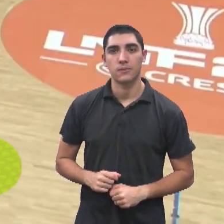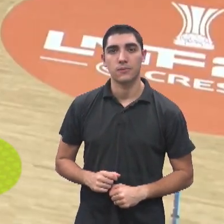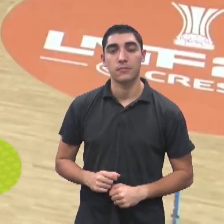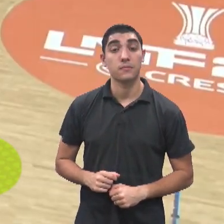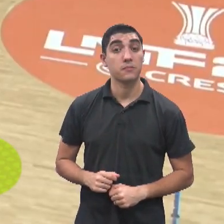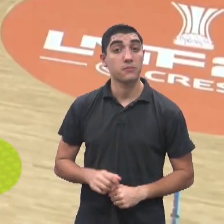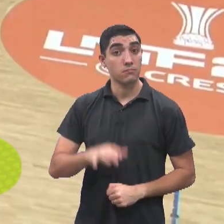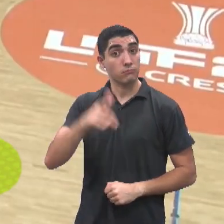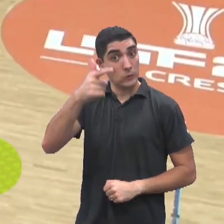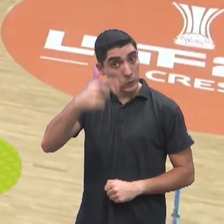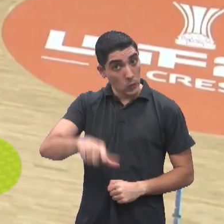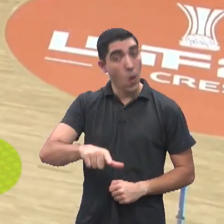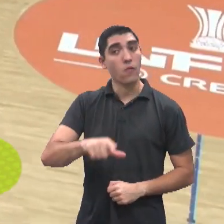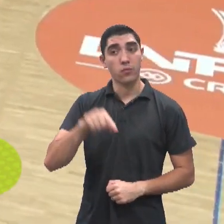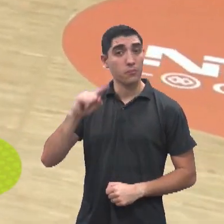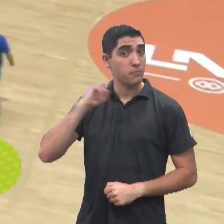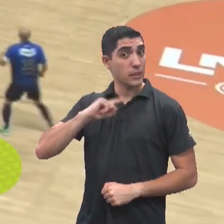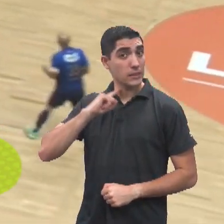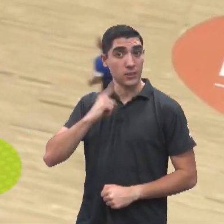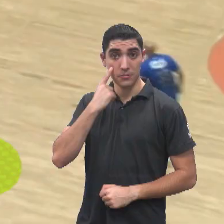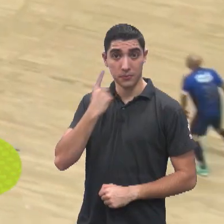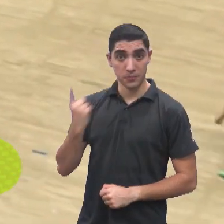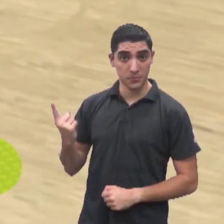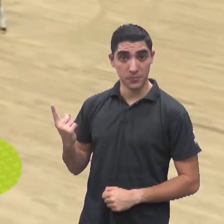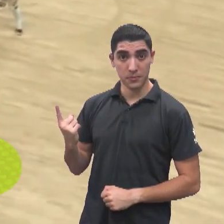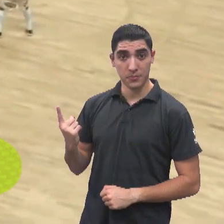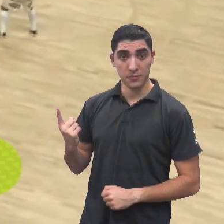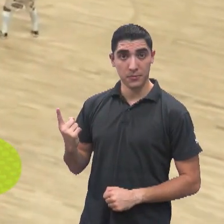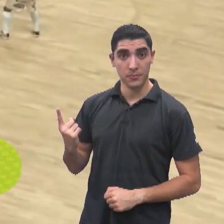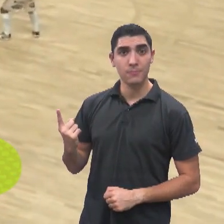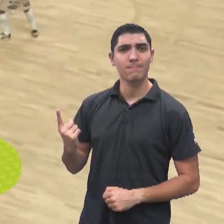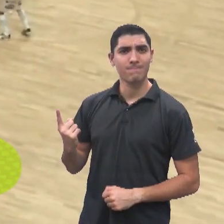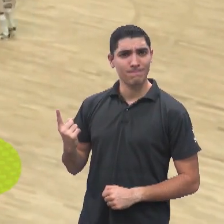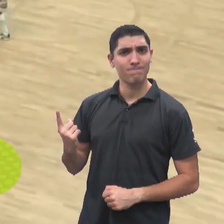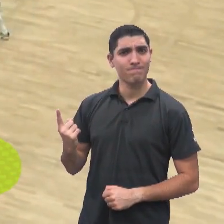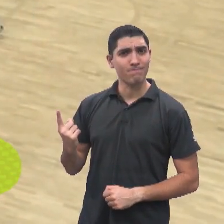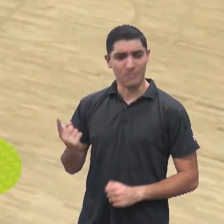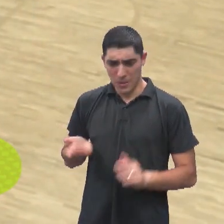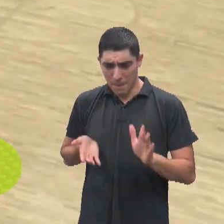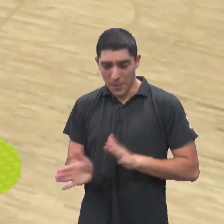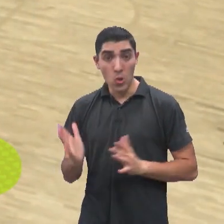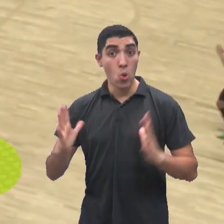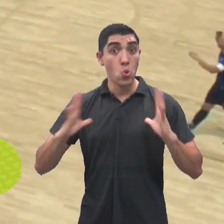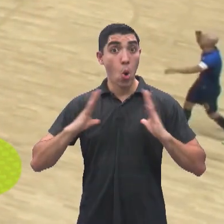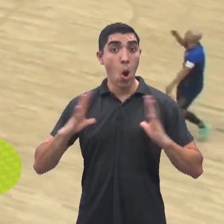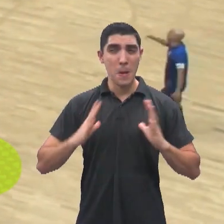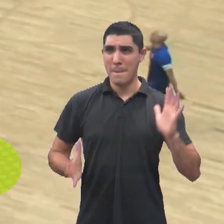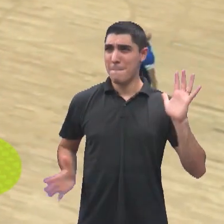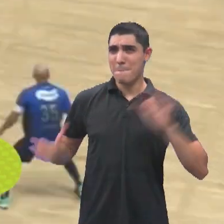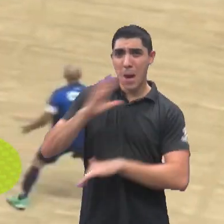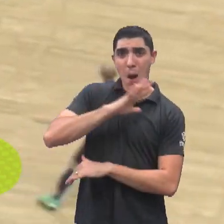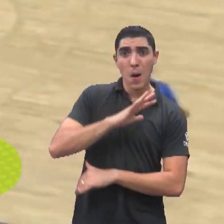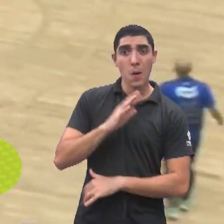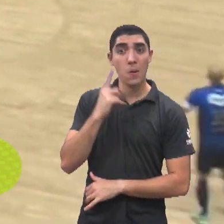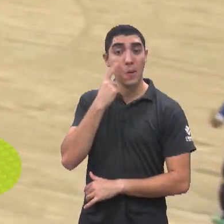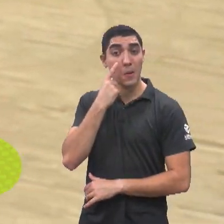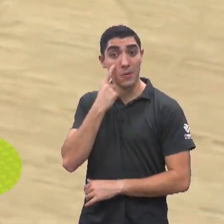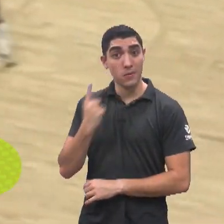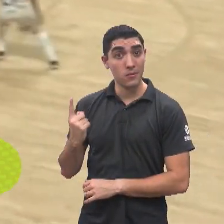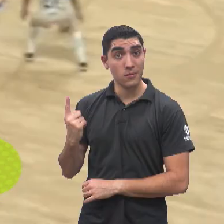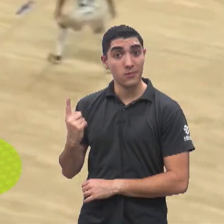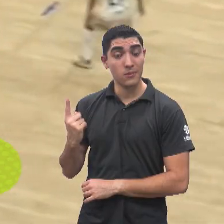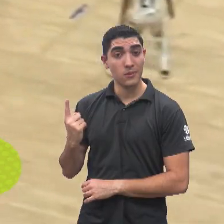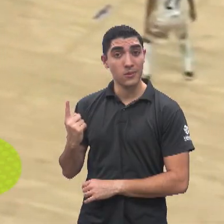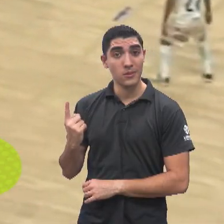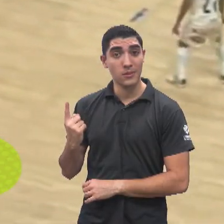Mais Minas no ataque, depois do lateral cobrado, Gui Reis fez o toque, David fez esse milagre aí, ó. Olha o detalhe,